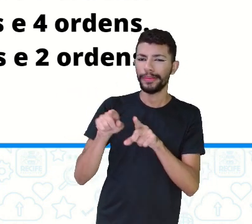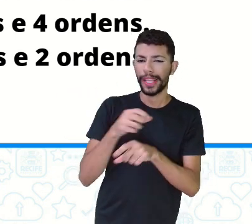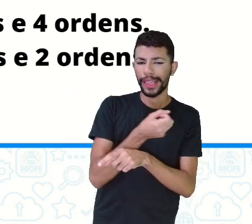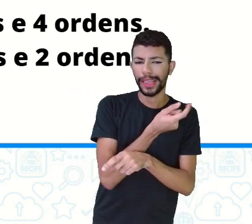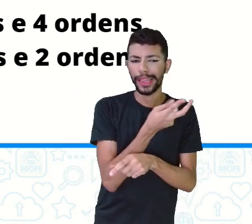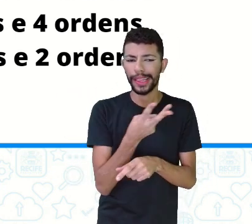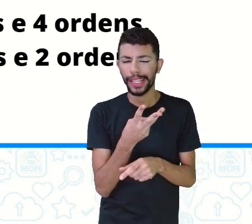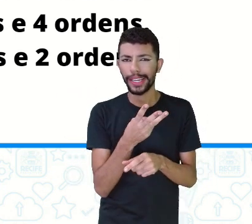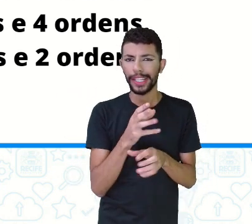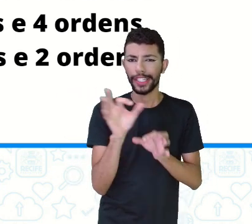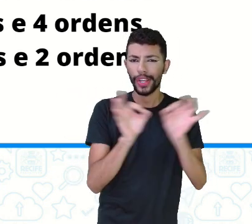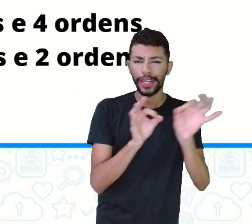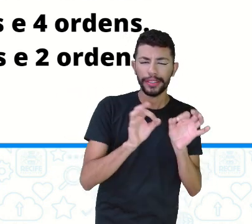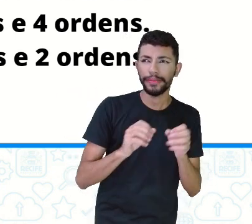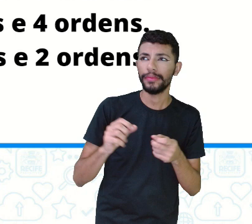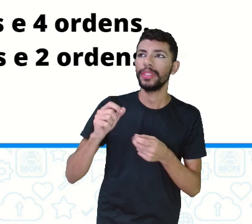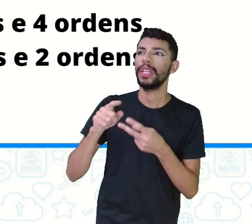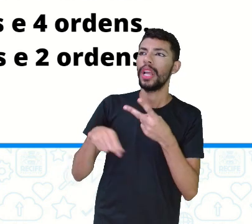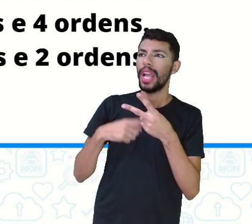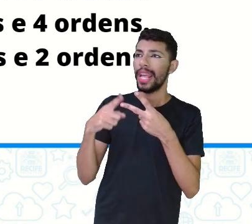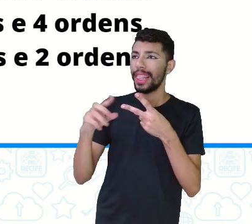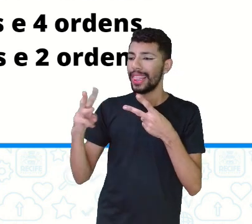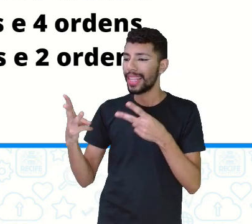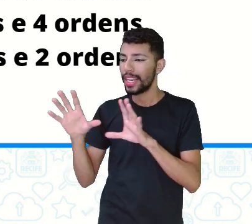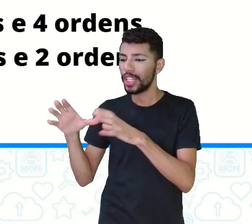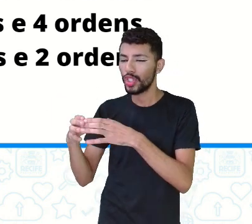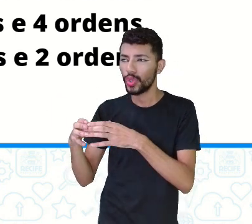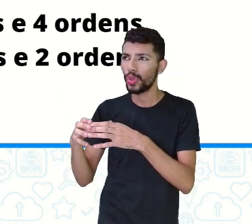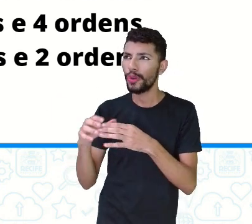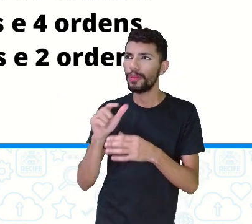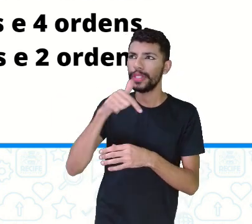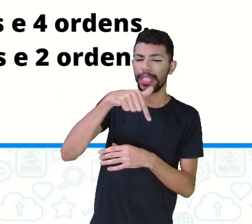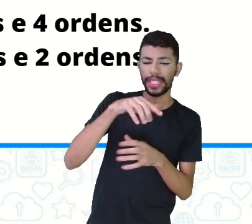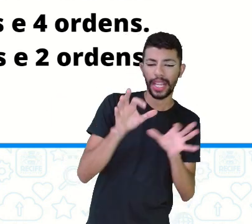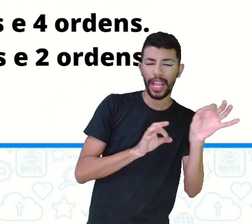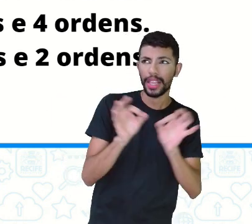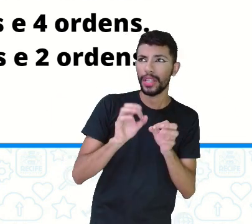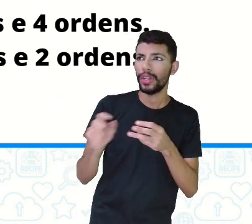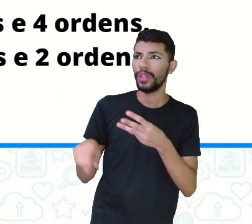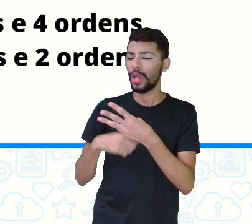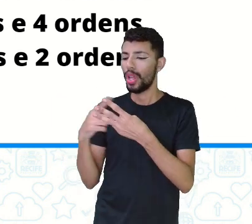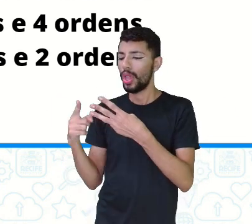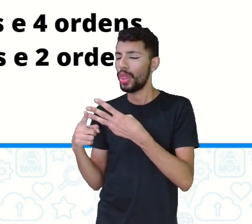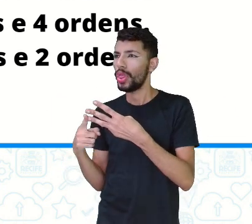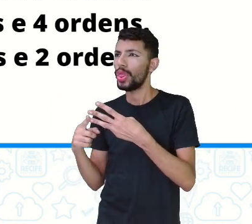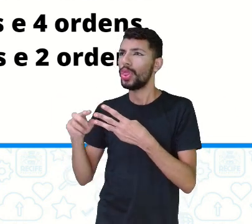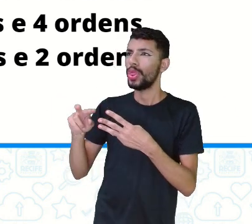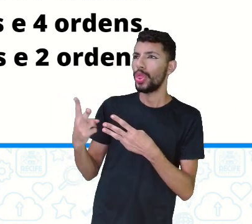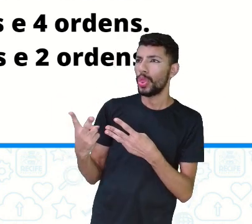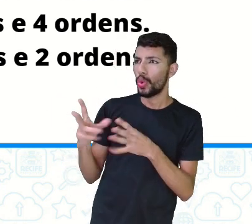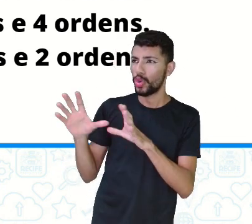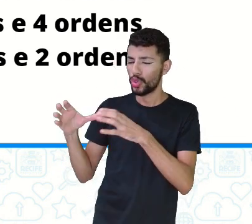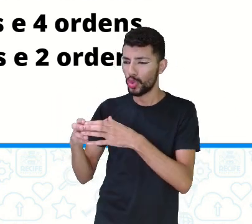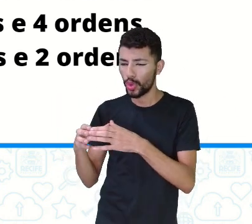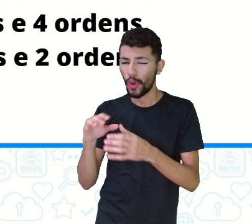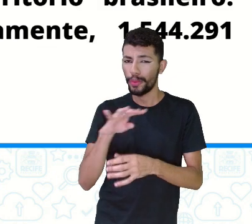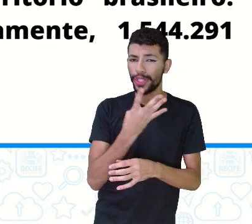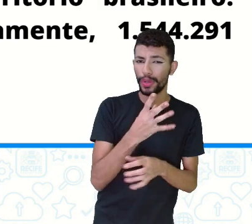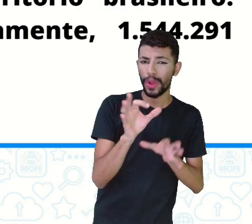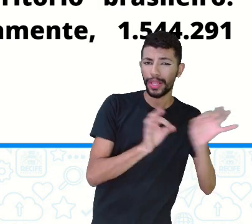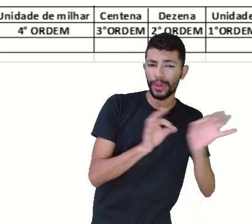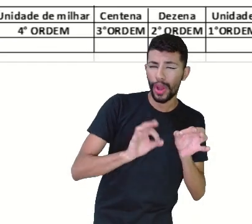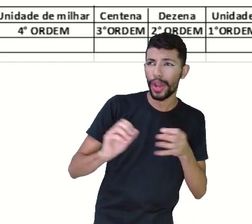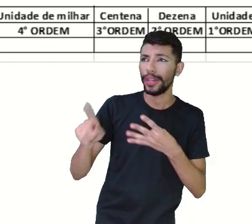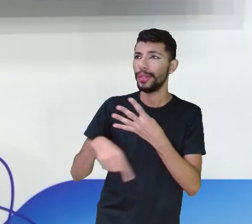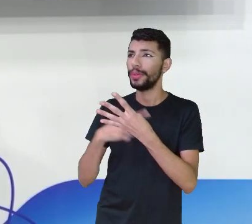3 classes e 7 ordens, 2 classes e 4 ordens ou 3 classes e 2 ordens.